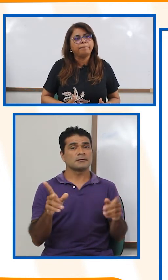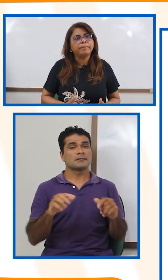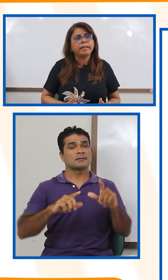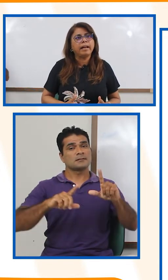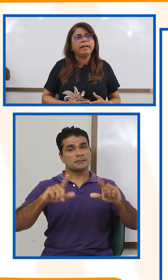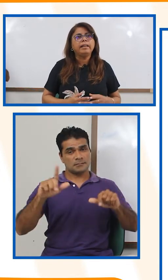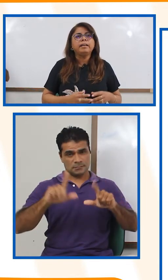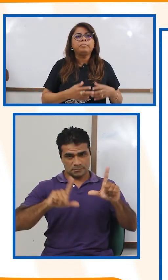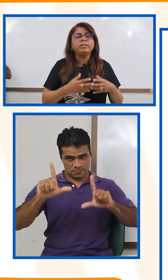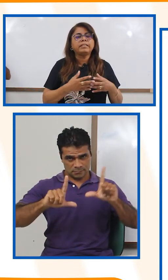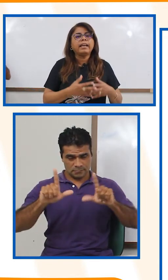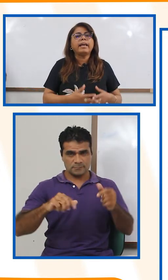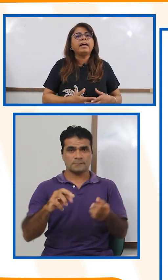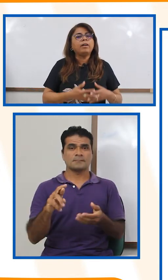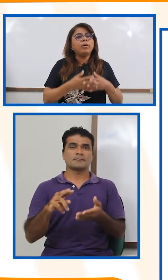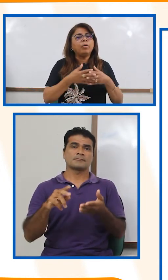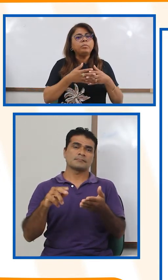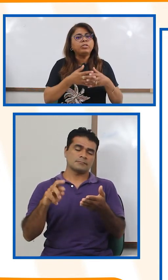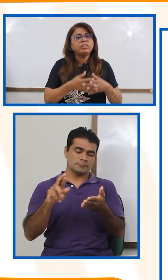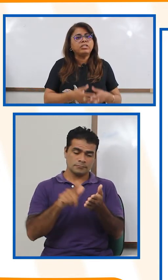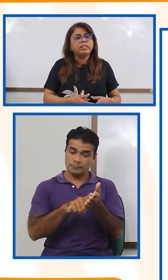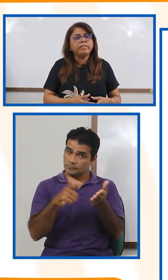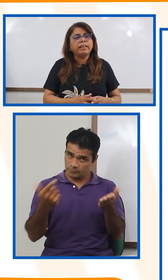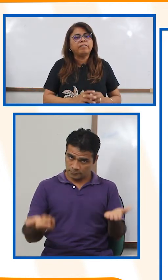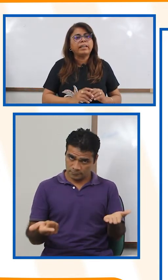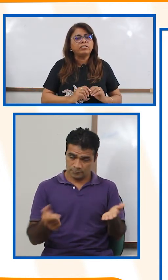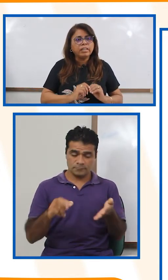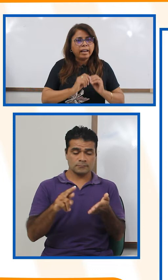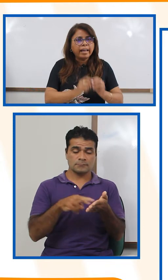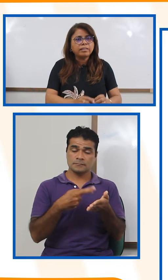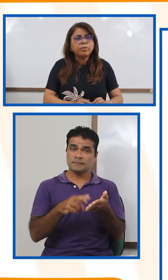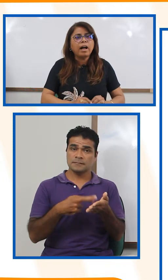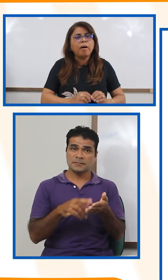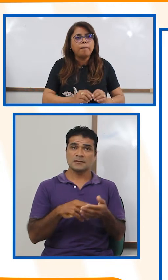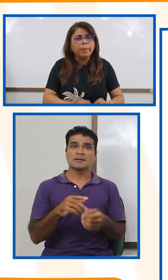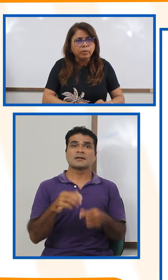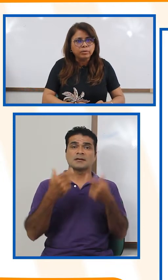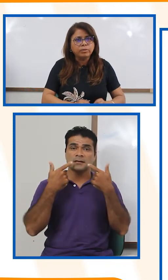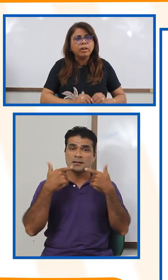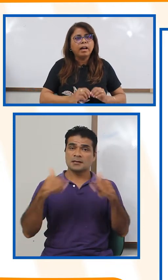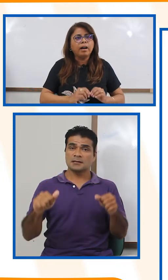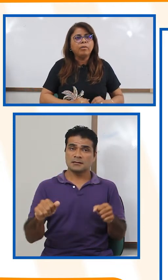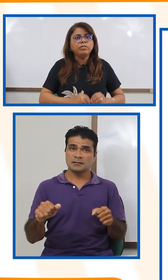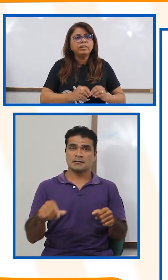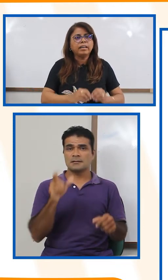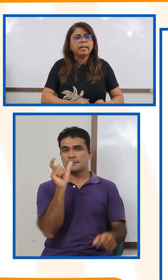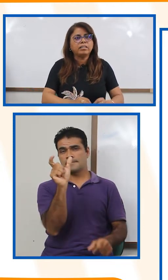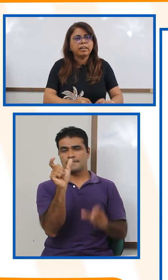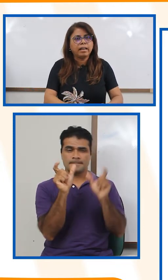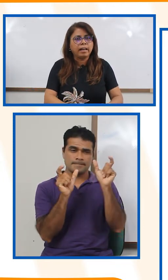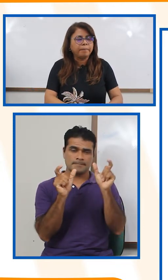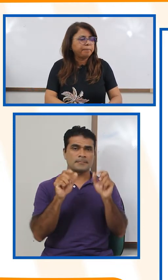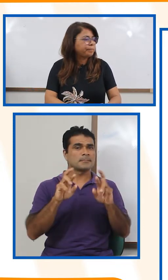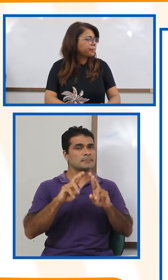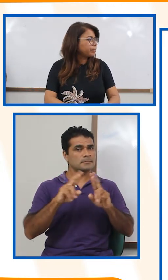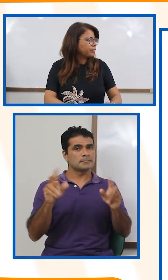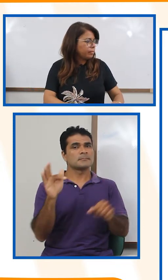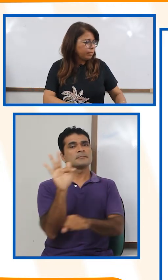informar, tá? Por isso que ela é objetiva, ela vai direto ao ponto, aonde ela quer